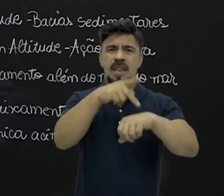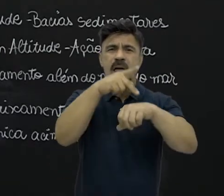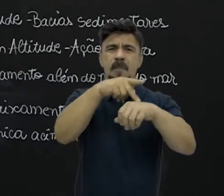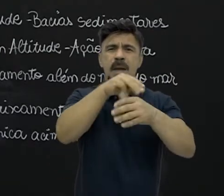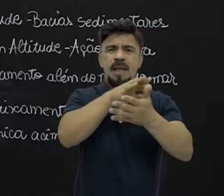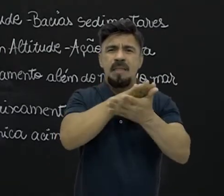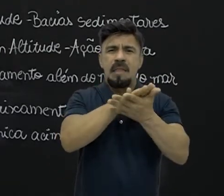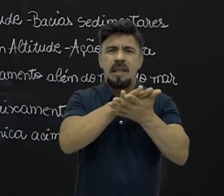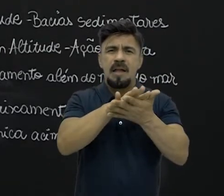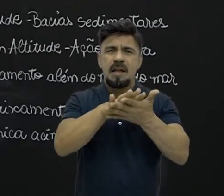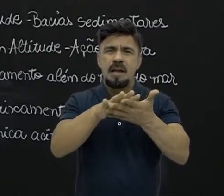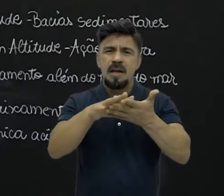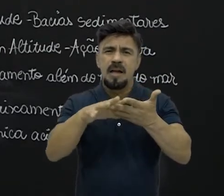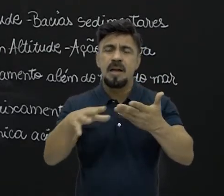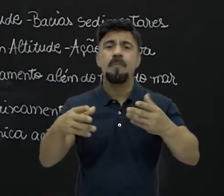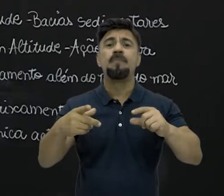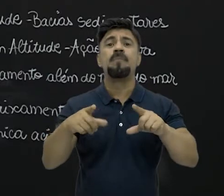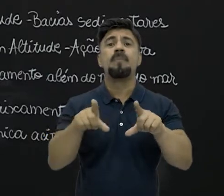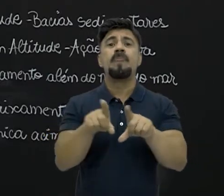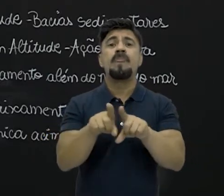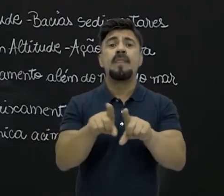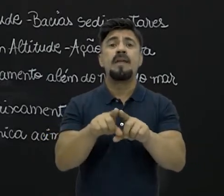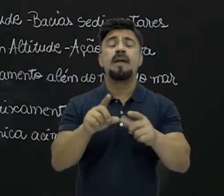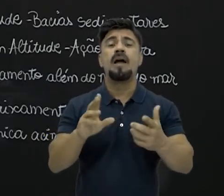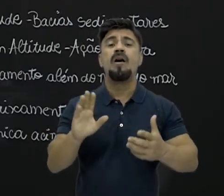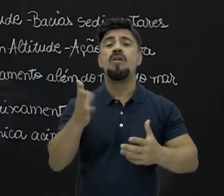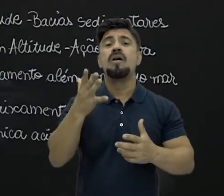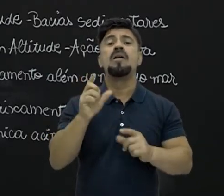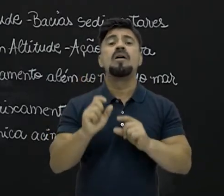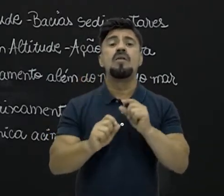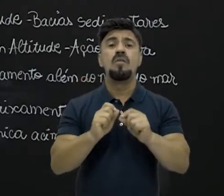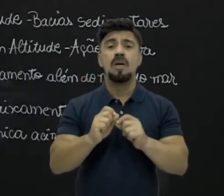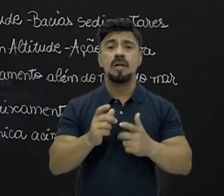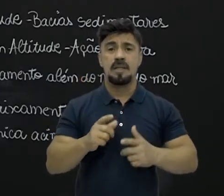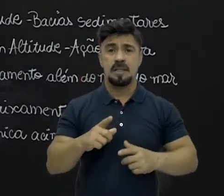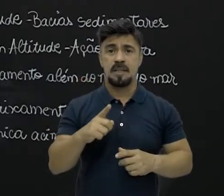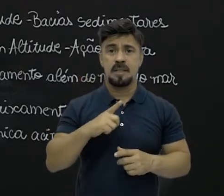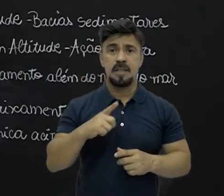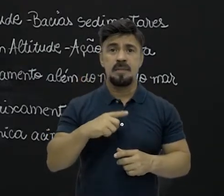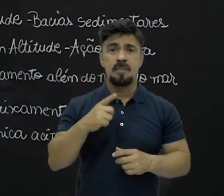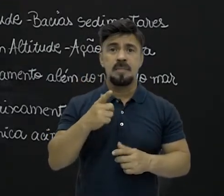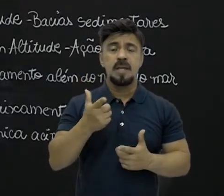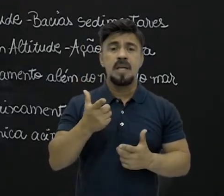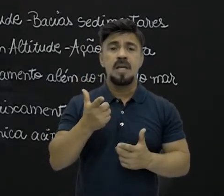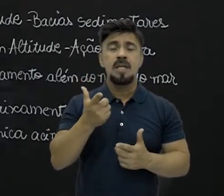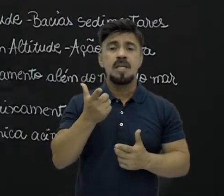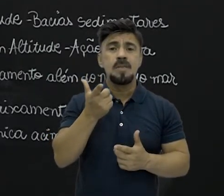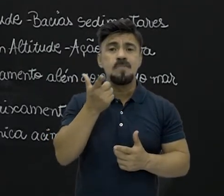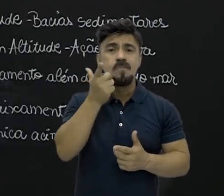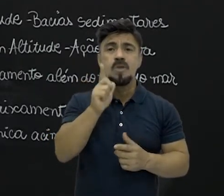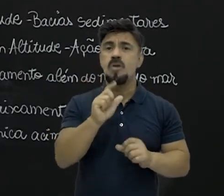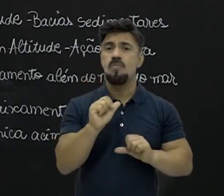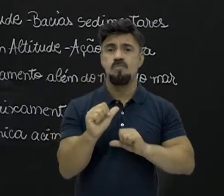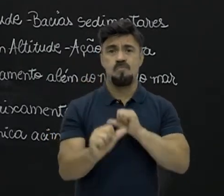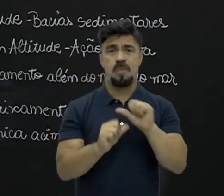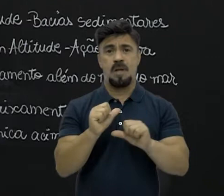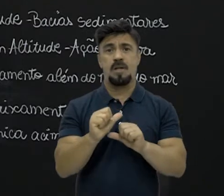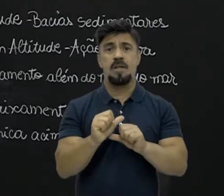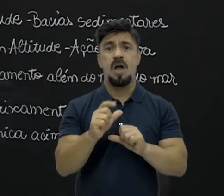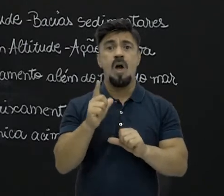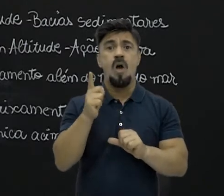aconteceu, mas ela conseguiu não ser modificada, vamos dizer assim. Ela